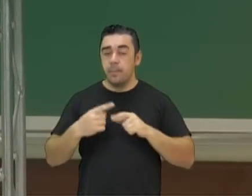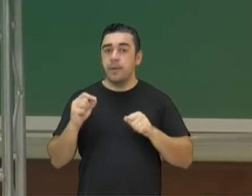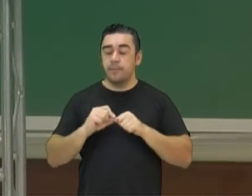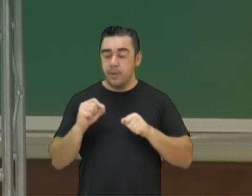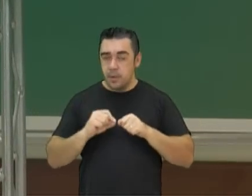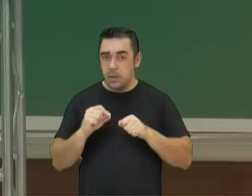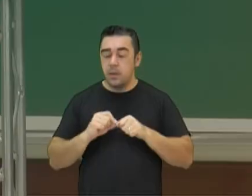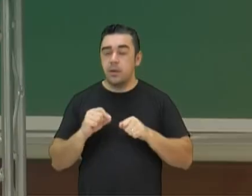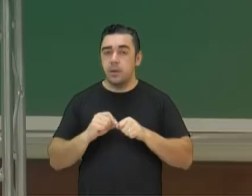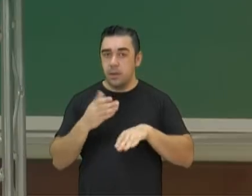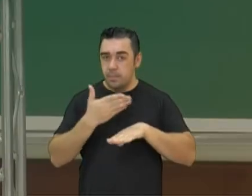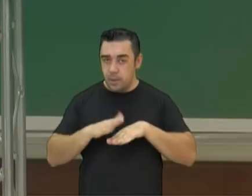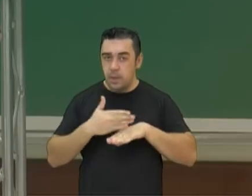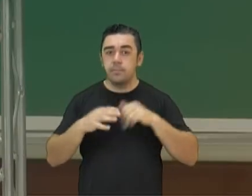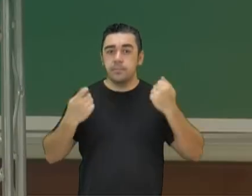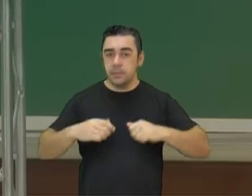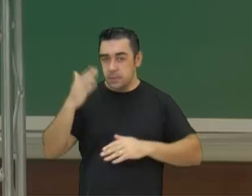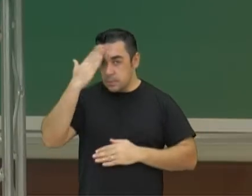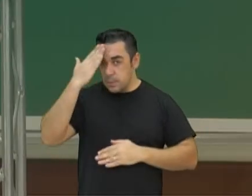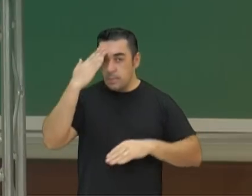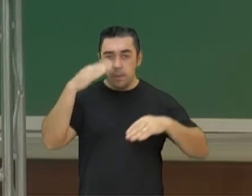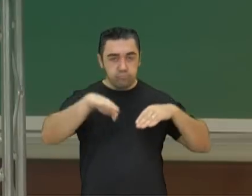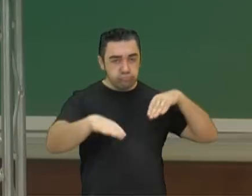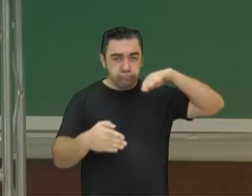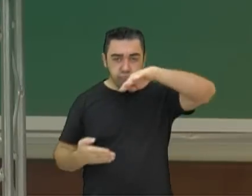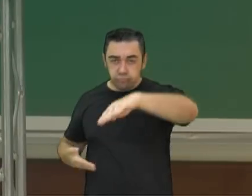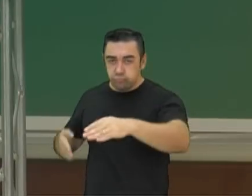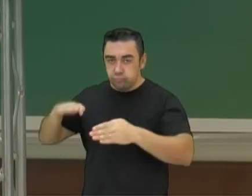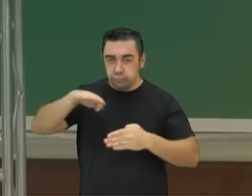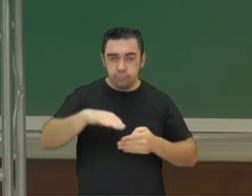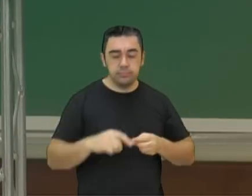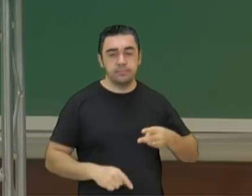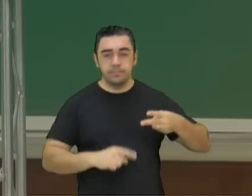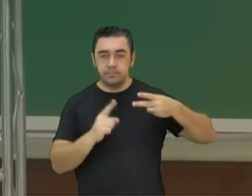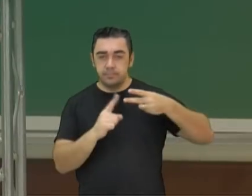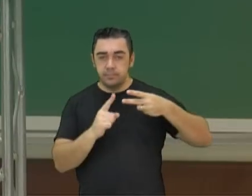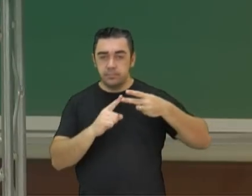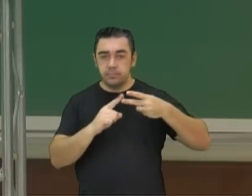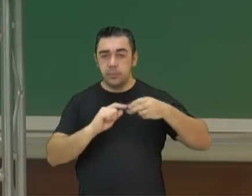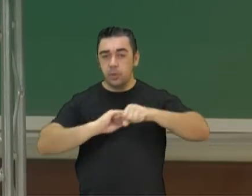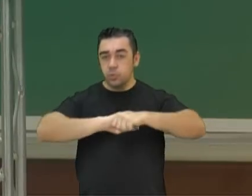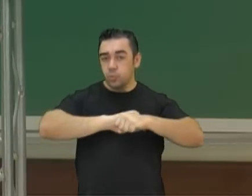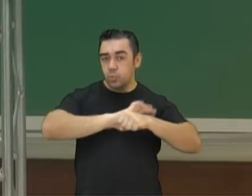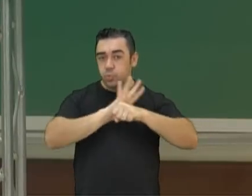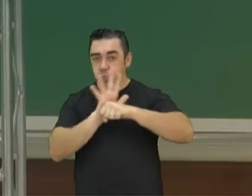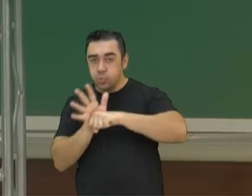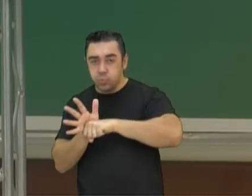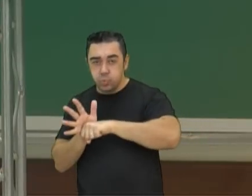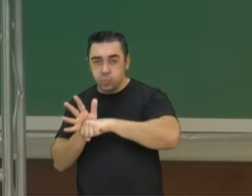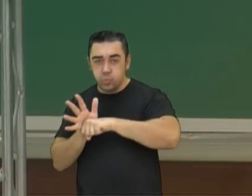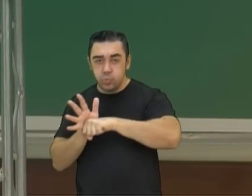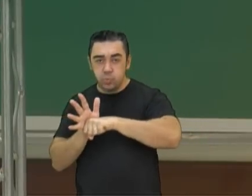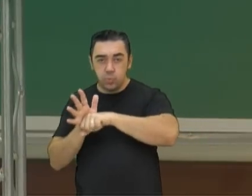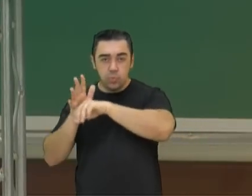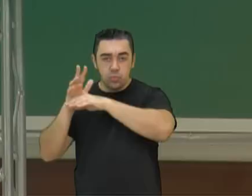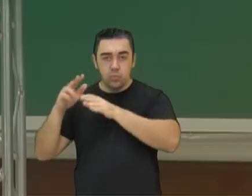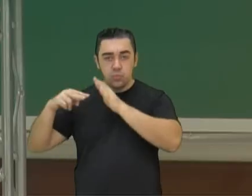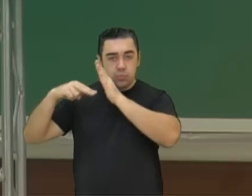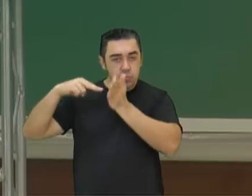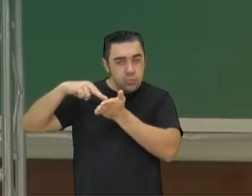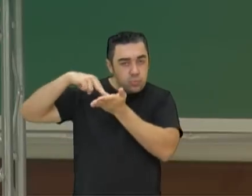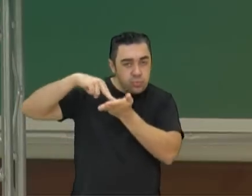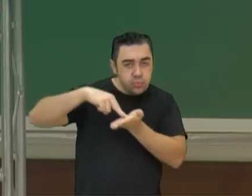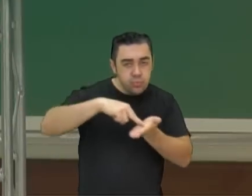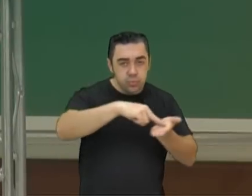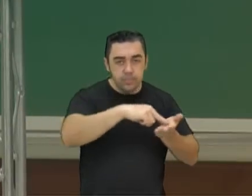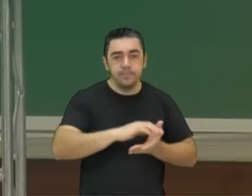dessas, você precisa saber nadar. Depois, o surf e uma terceira atividade